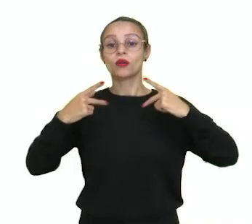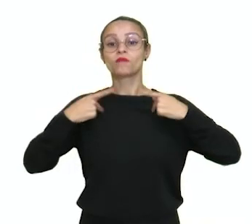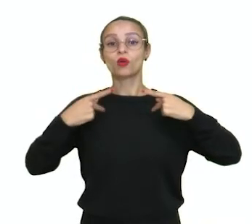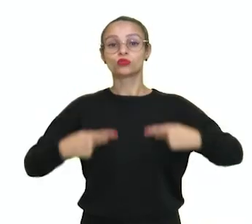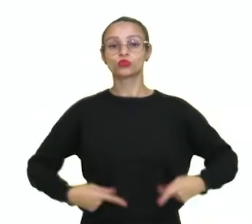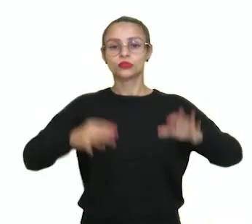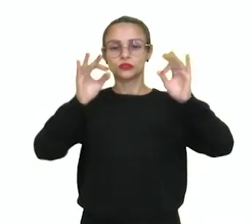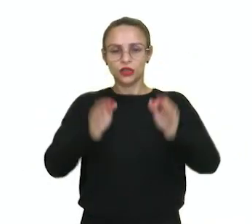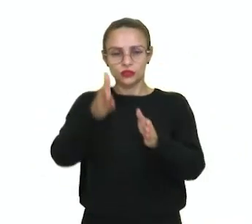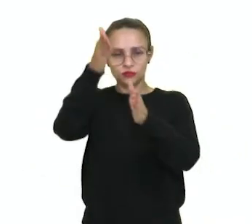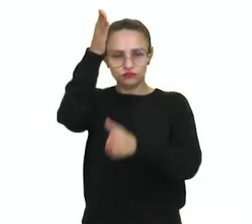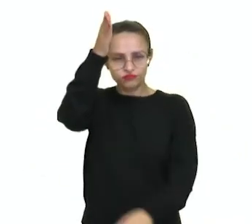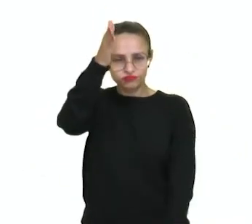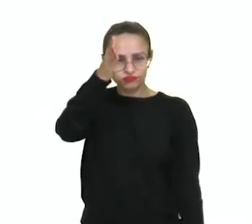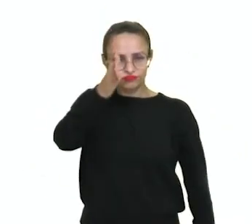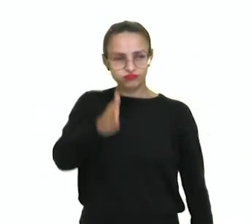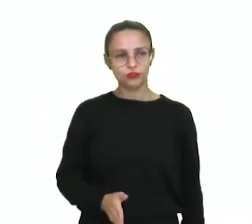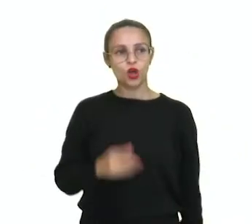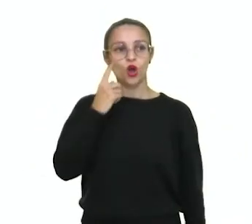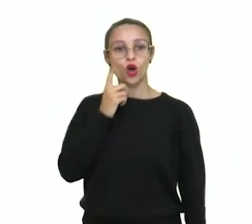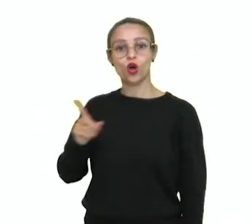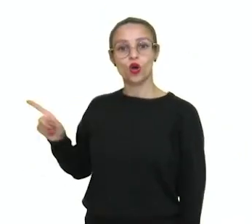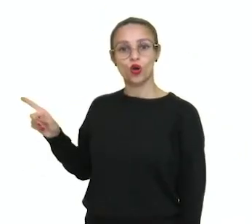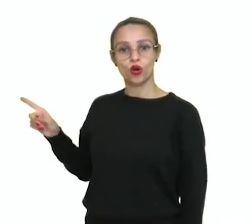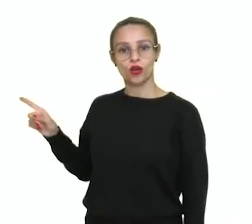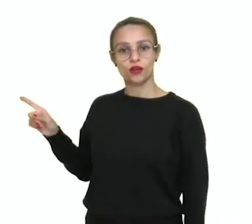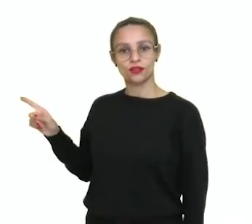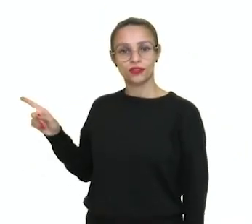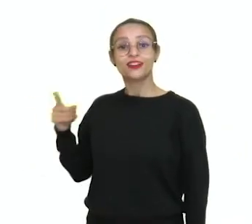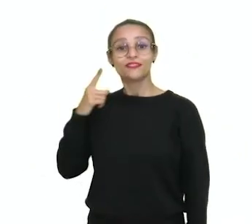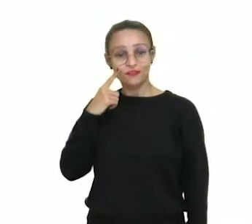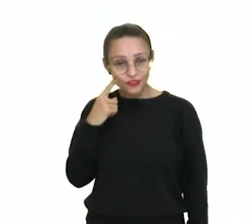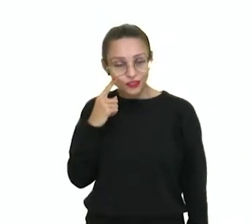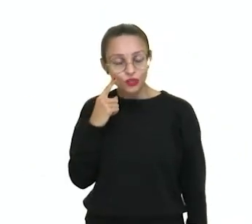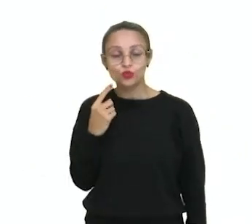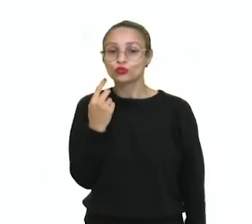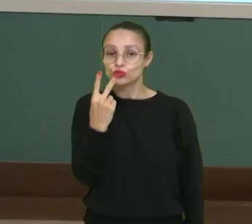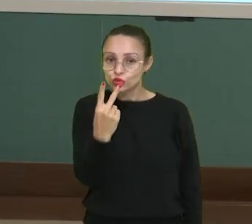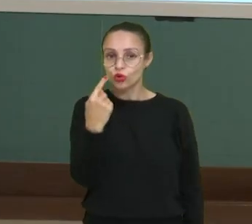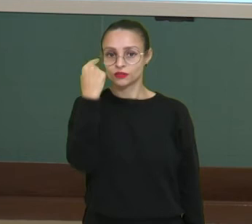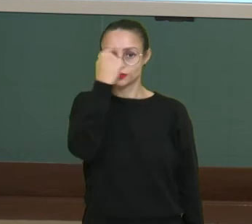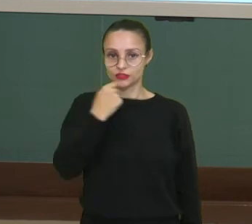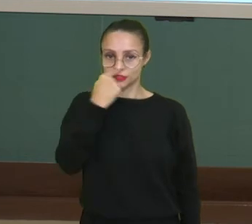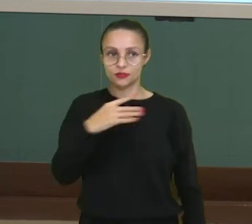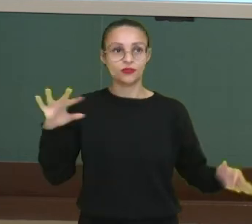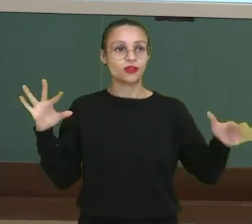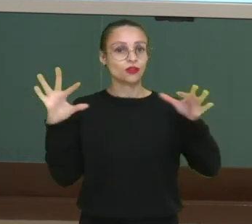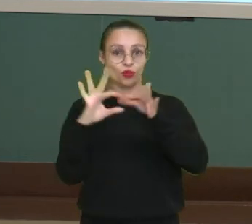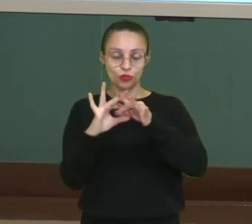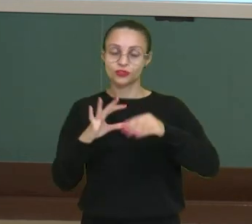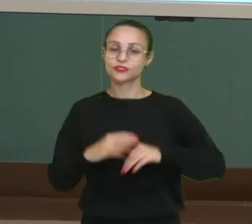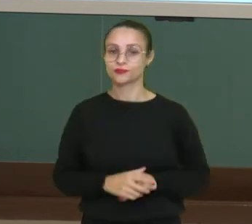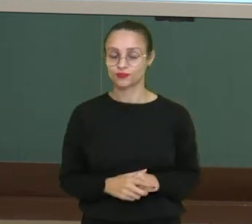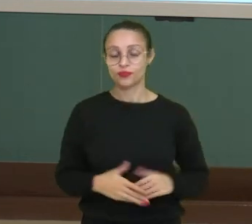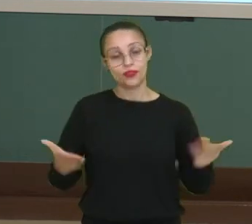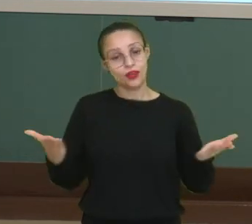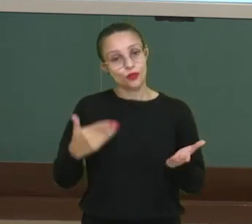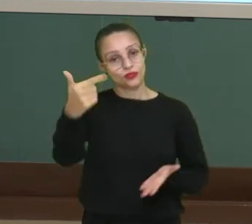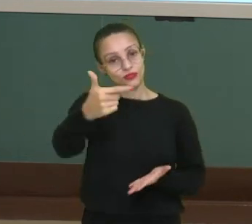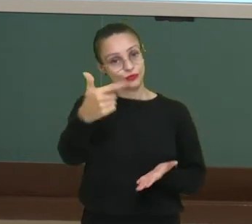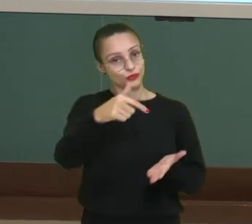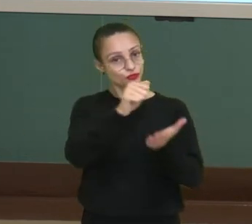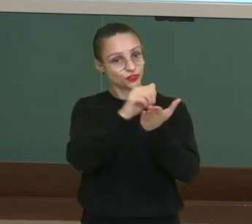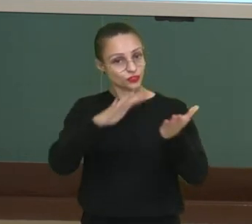Então percebam nessa imagem como esses dois sistemas se comunicam. E nós vamos para a nossa